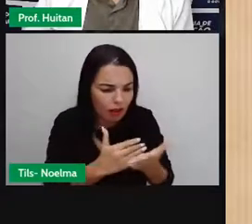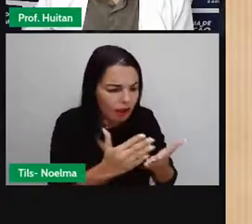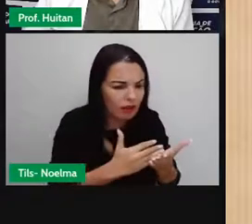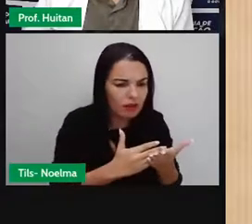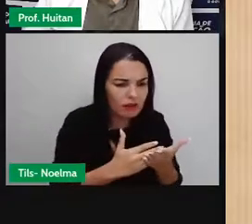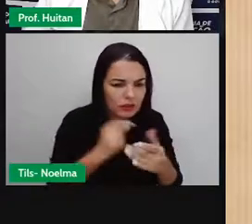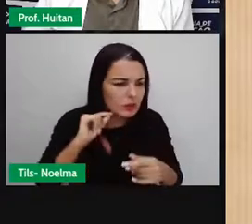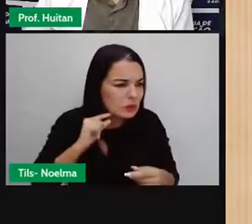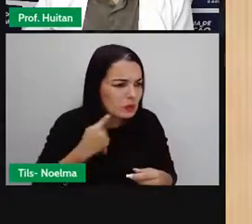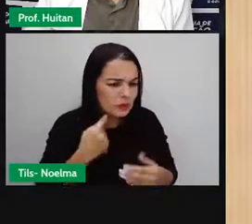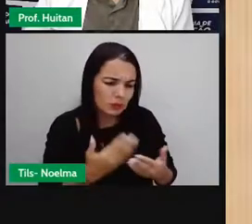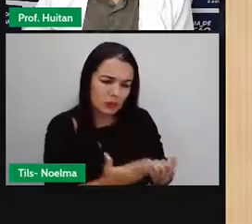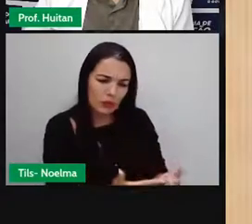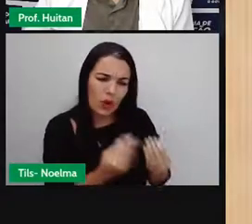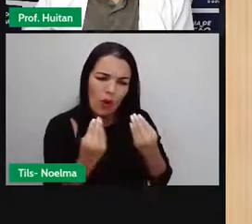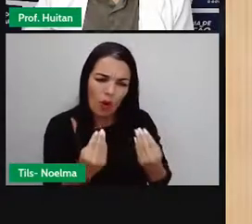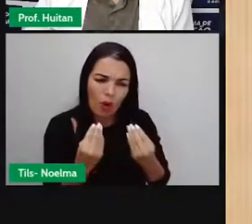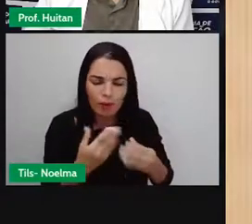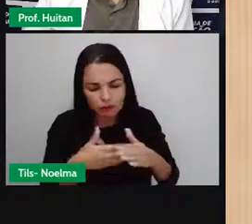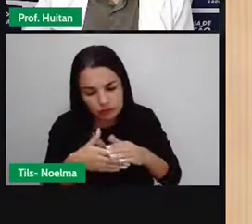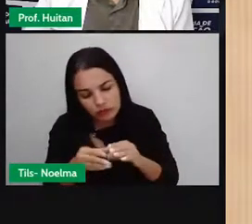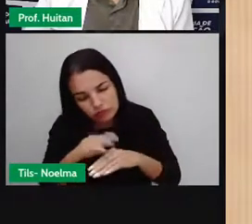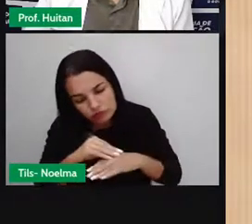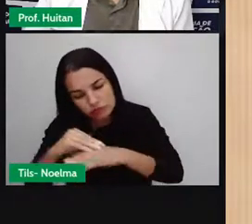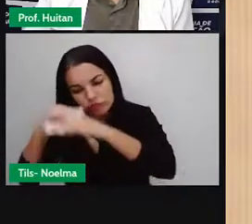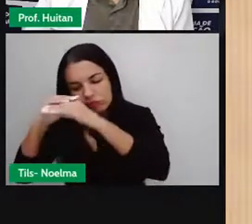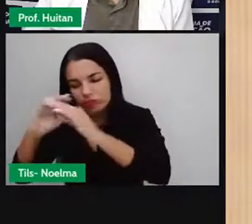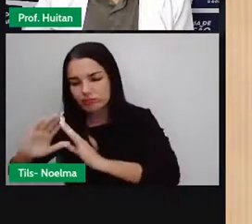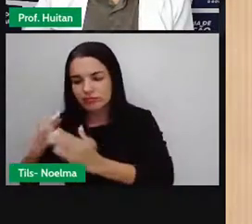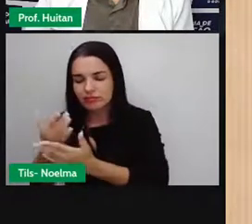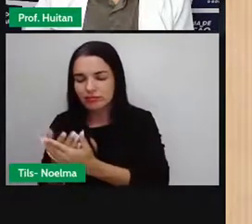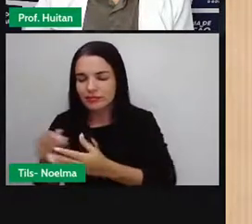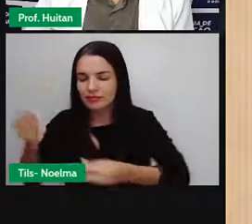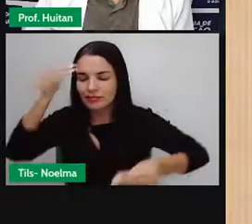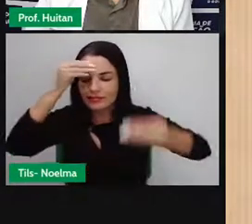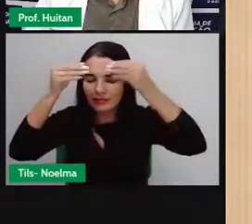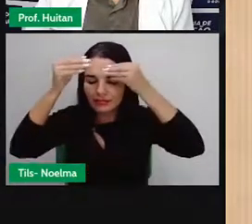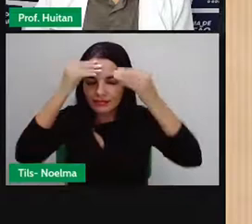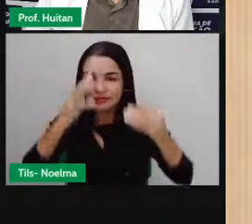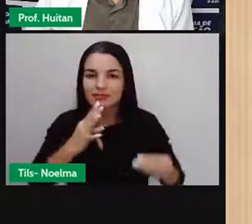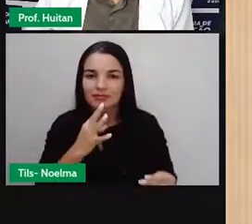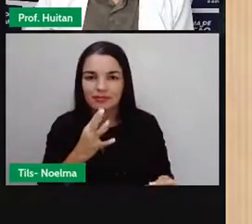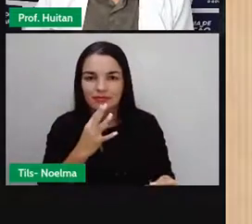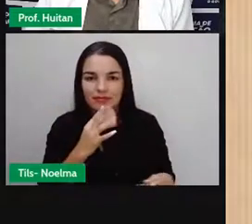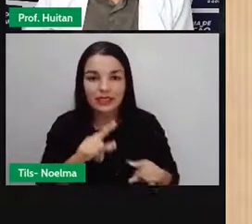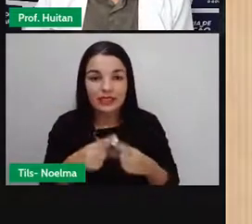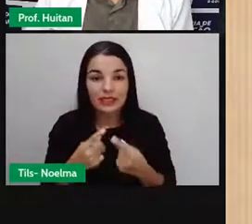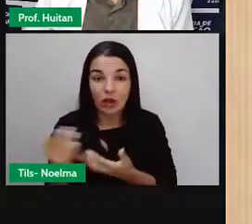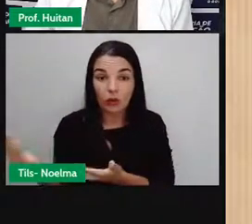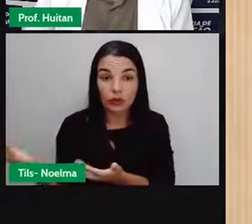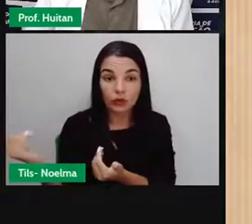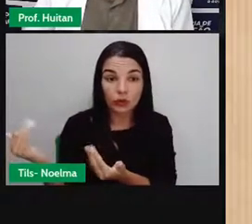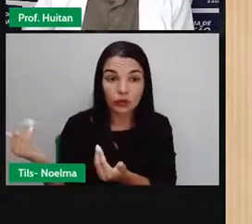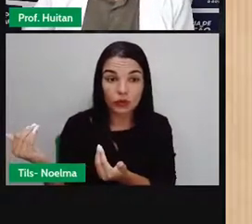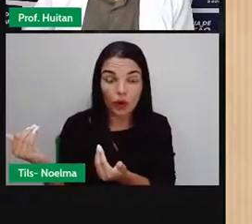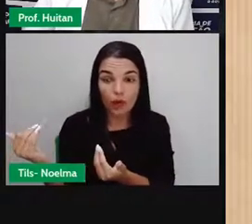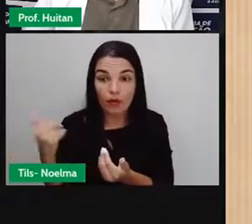para reciclar, destruir um livro desse. Está destruindo ali conhecimento. O jovem catador que conseguiu superar uma concorrência